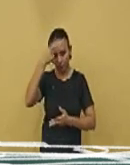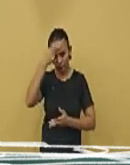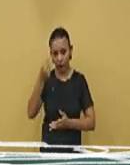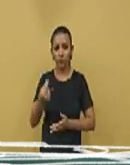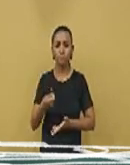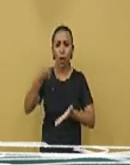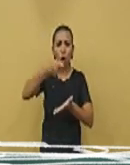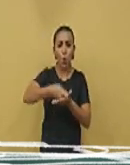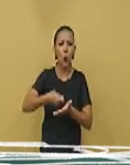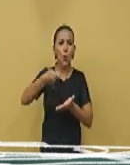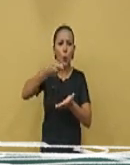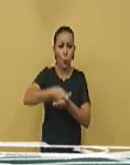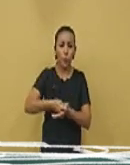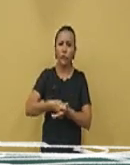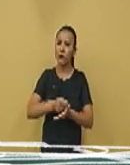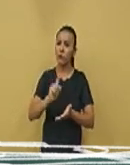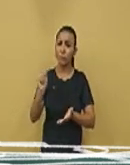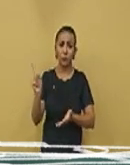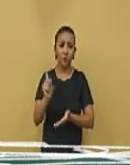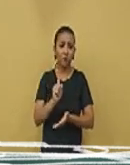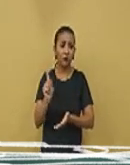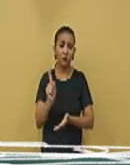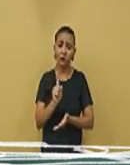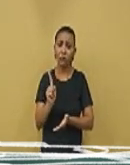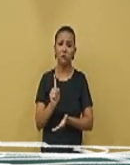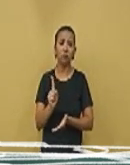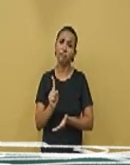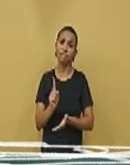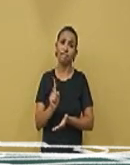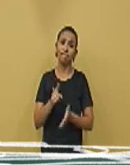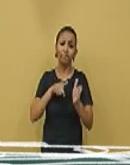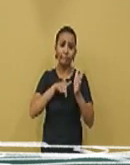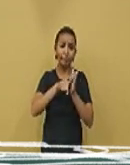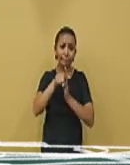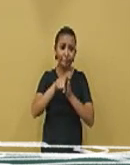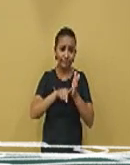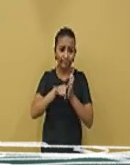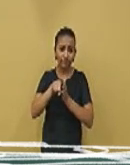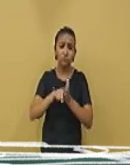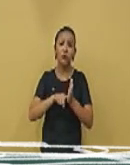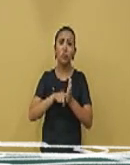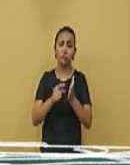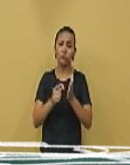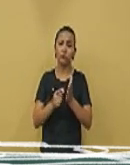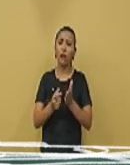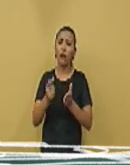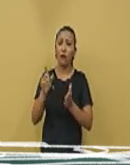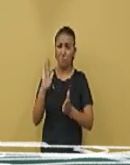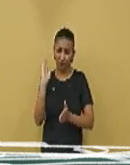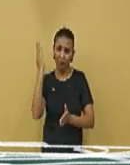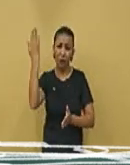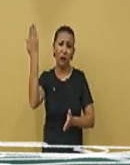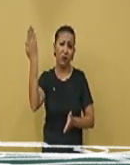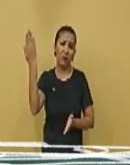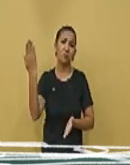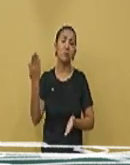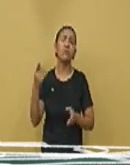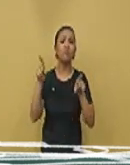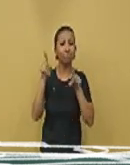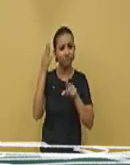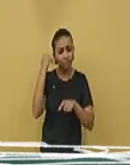luta tanto para a gente não publicar pesquisas com dados falsos e sabendo também